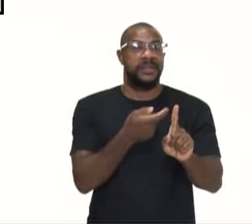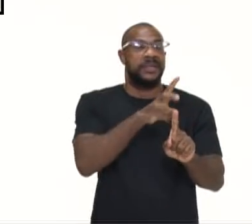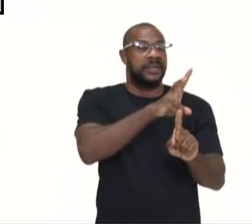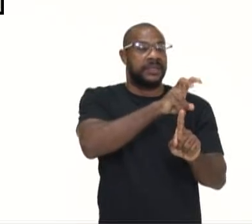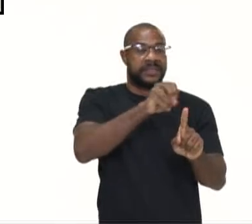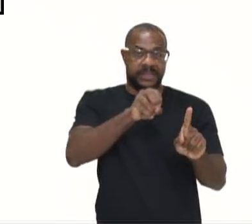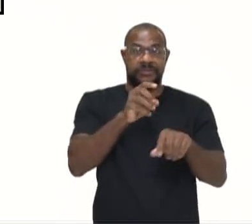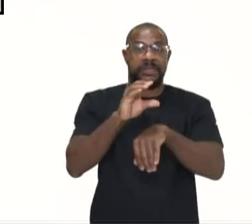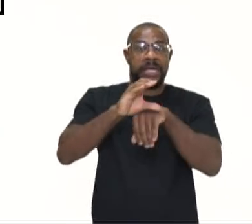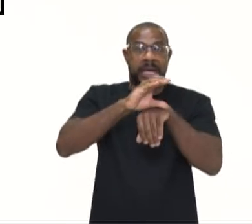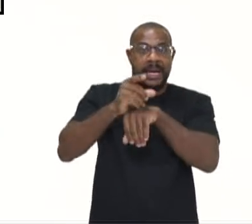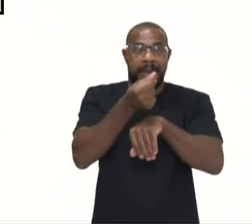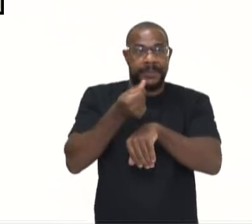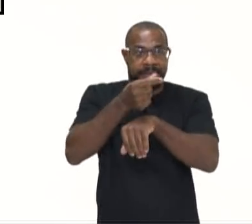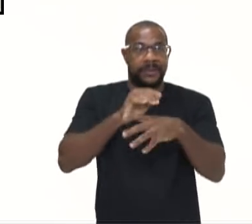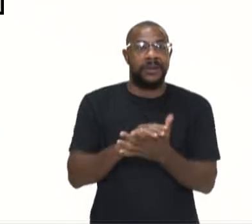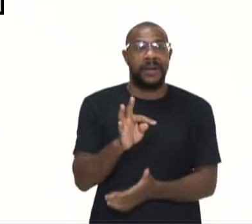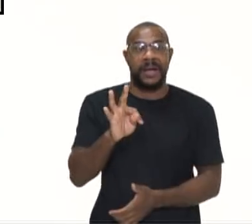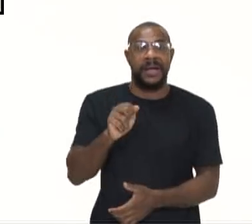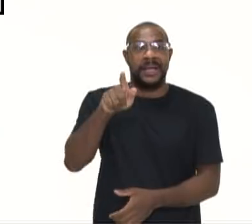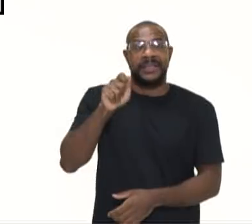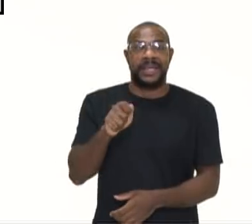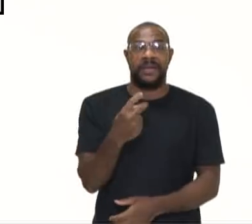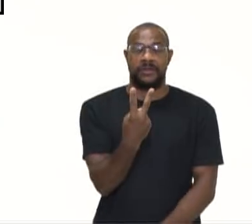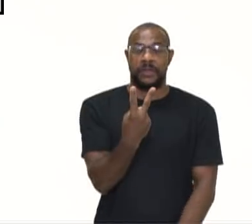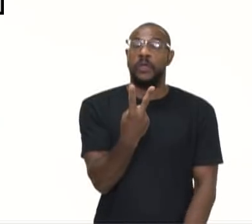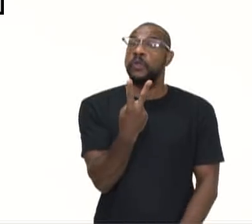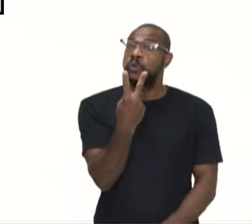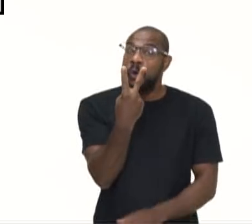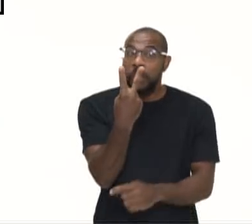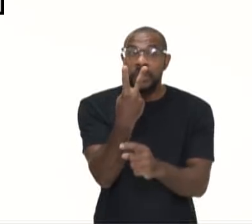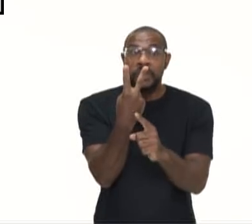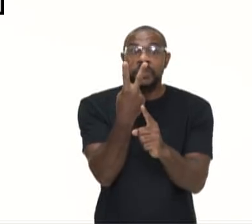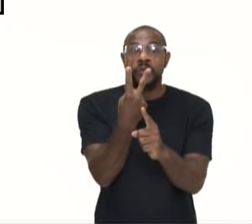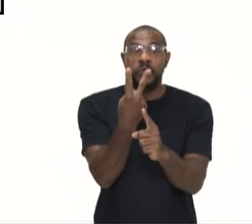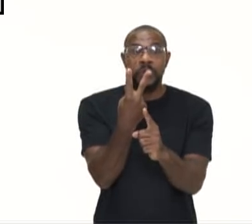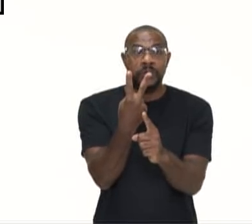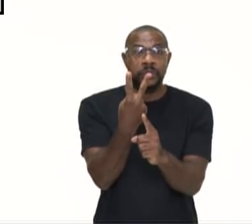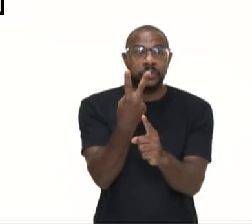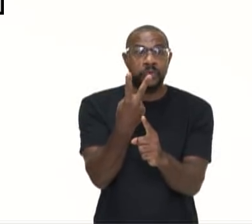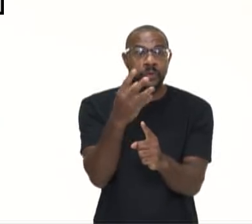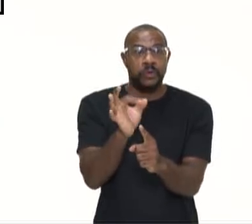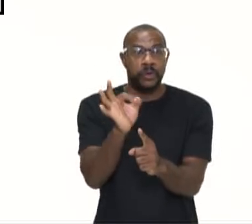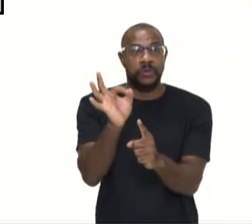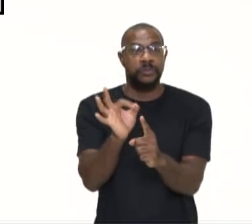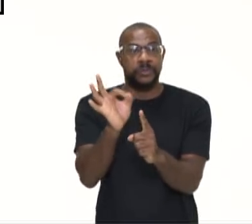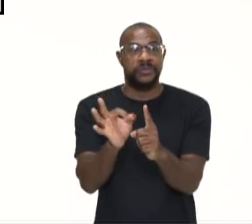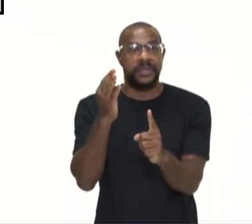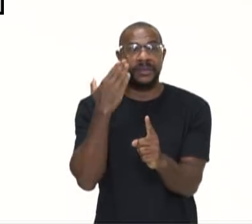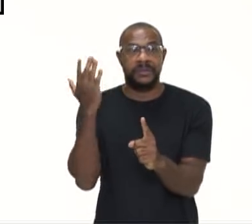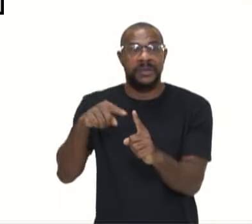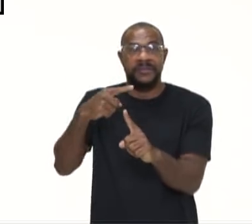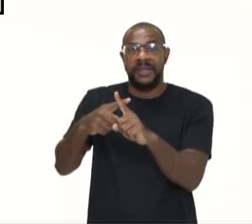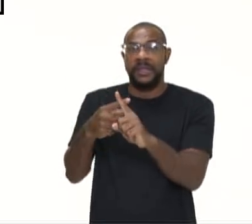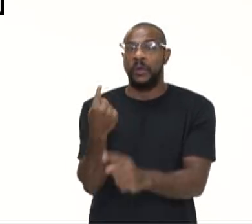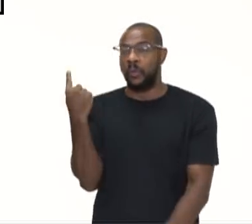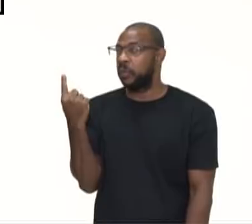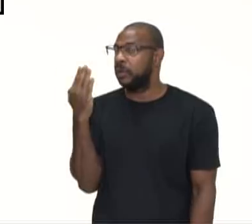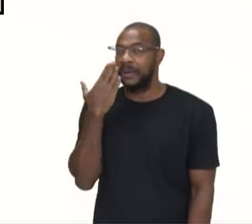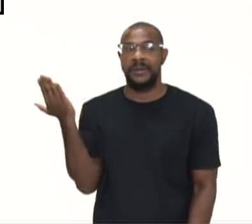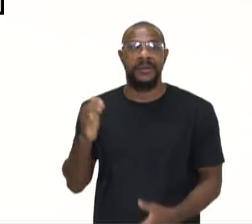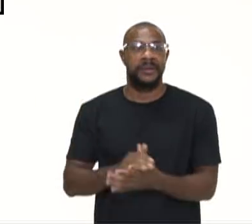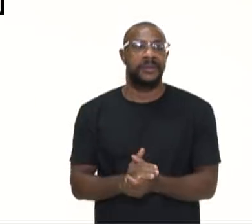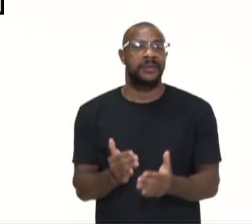que é o capital, a taxa 2% dividido por 100, 2 centésimos, vezes 1, o juro 10. Portanto, o